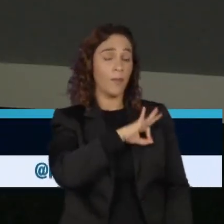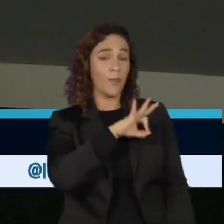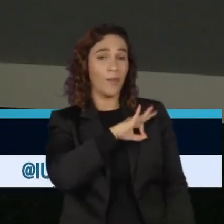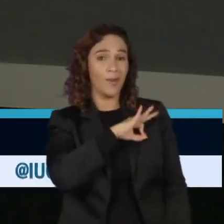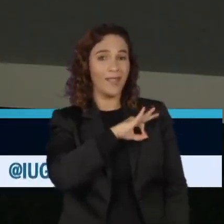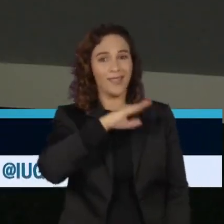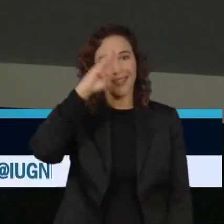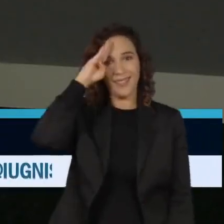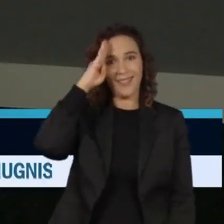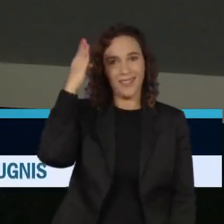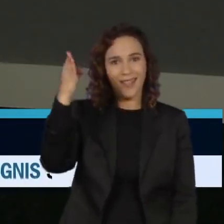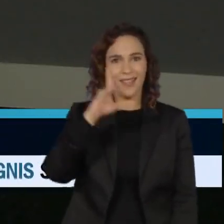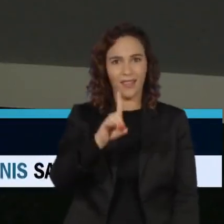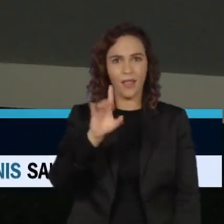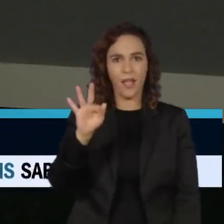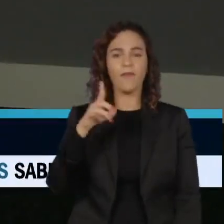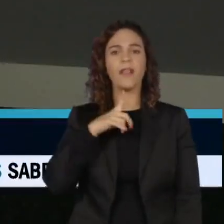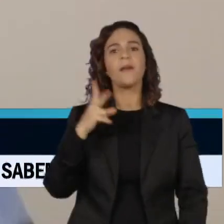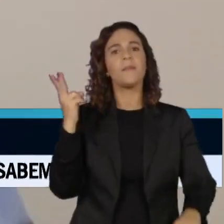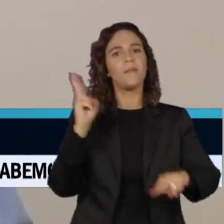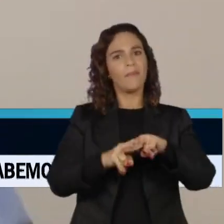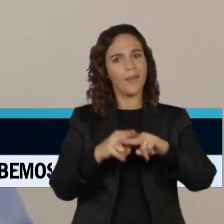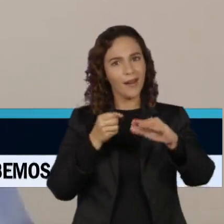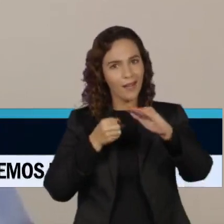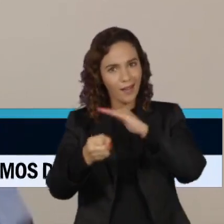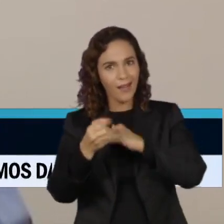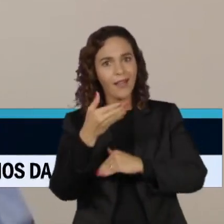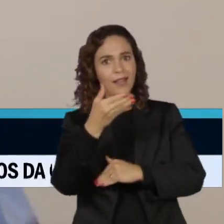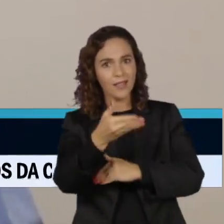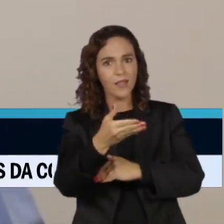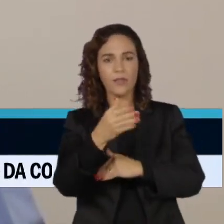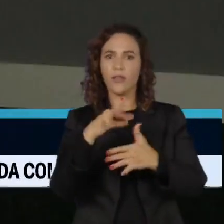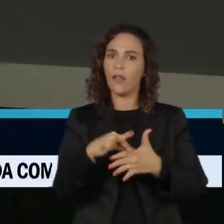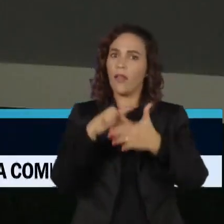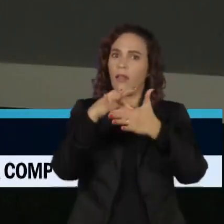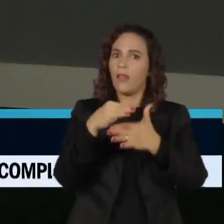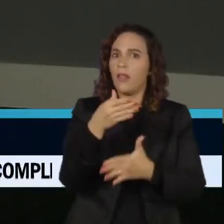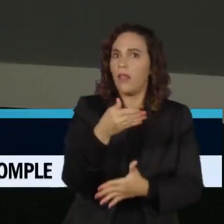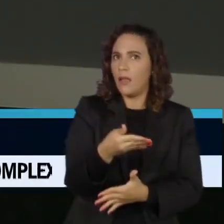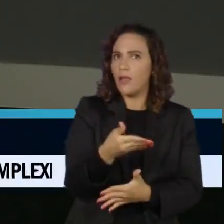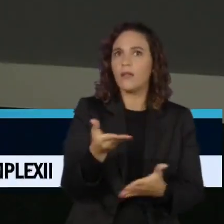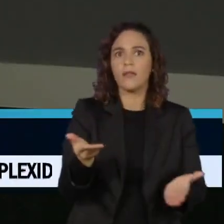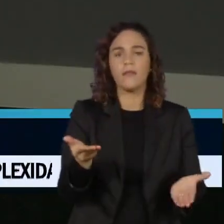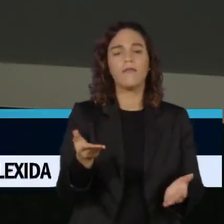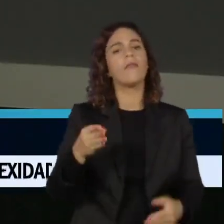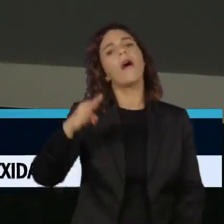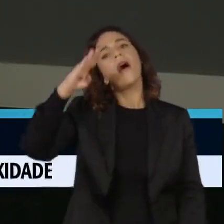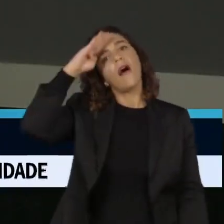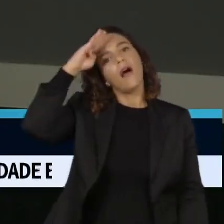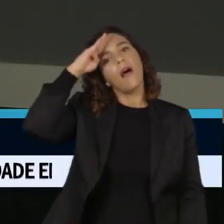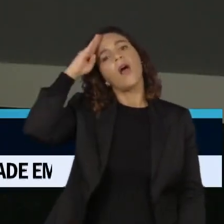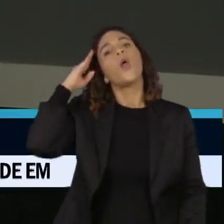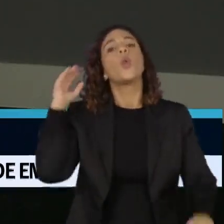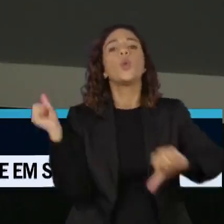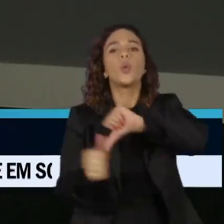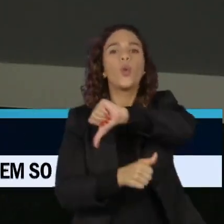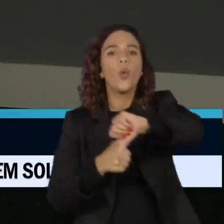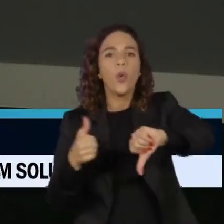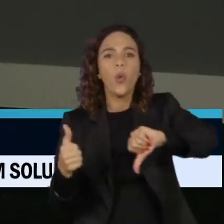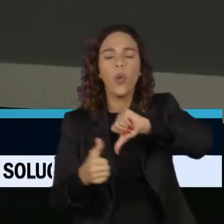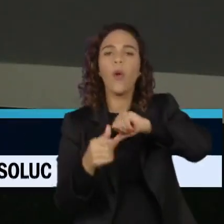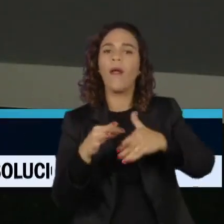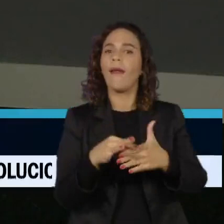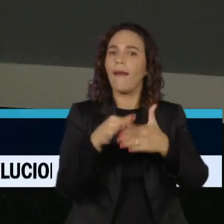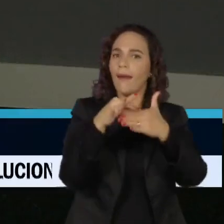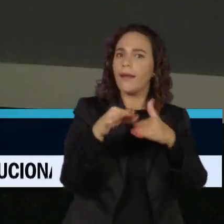Federal, tivemos comandante preso, enfim, no Exército houve troca no